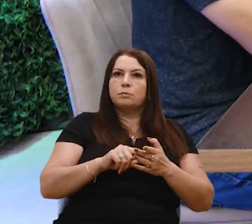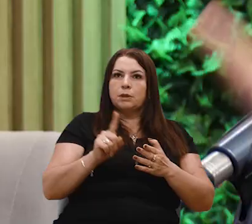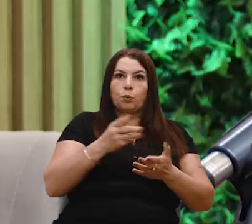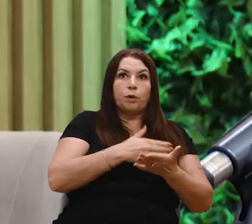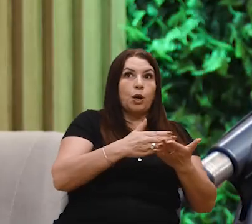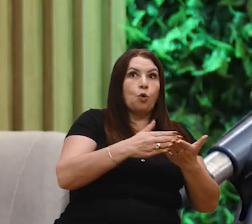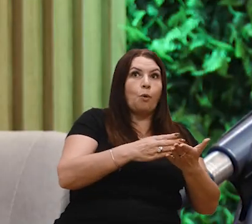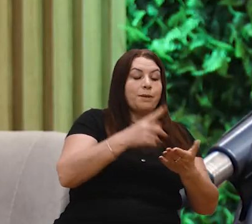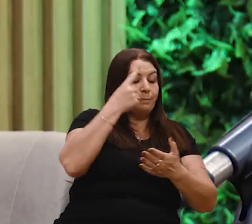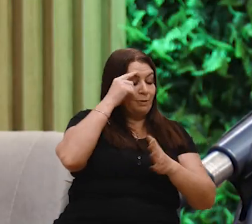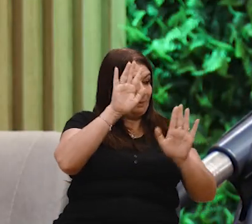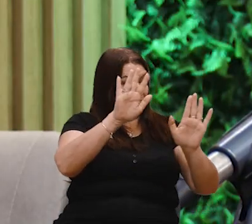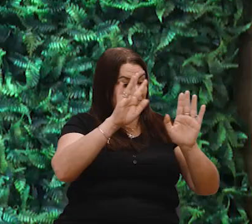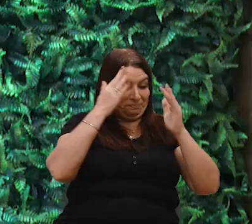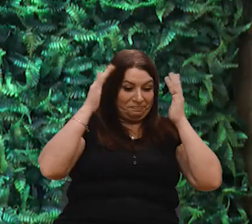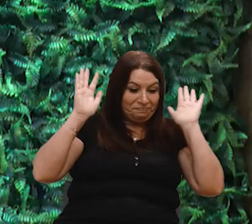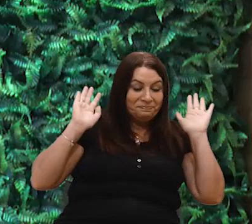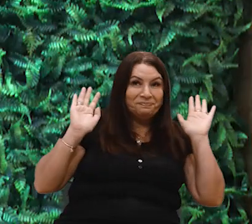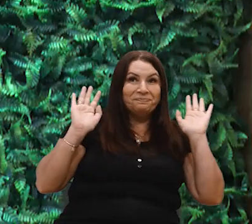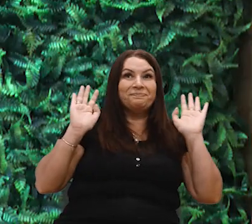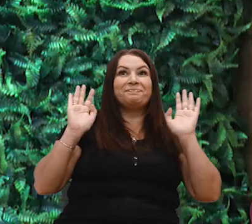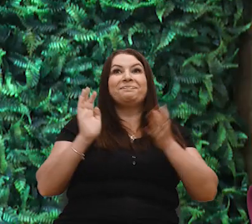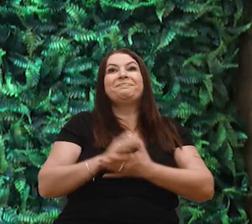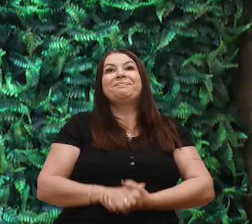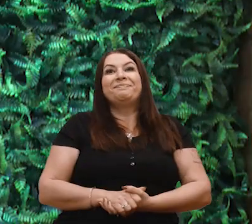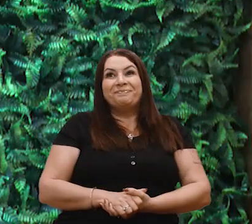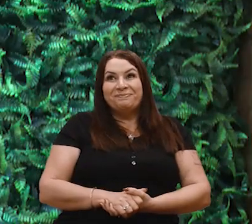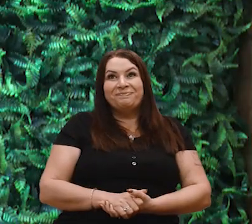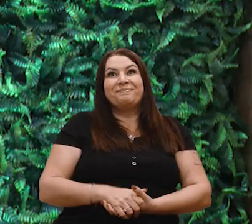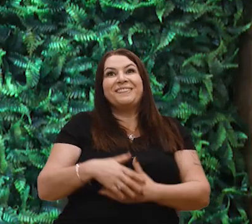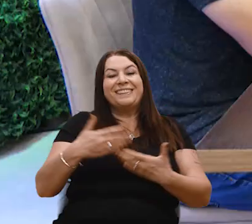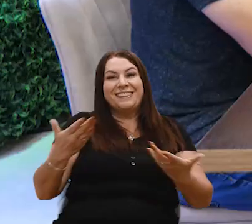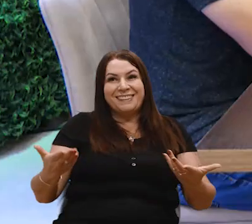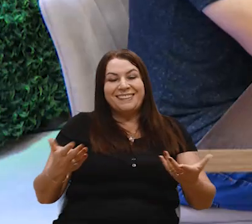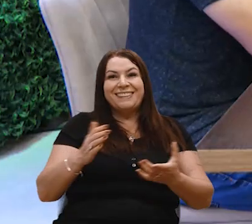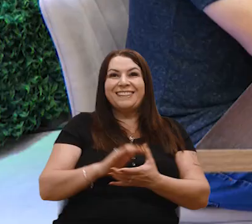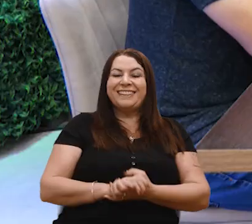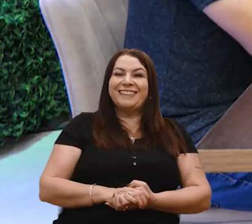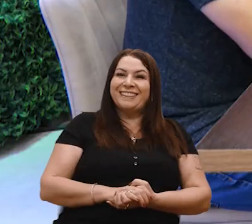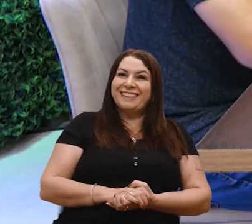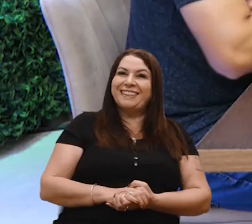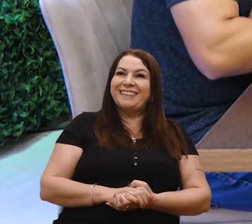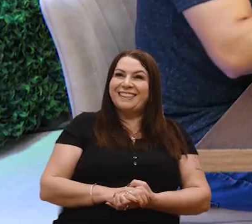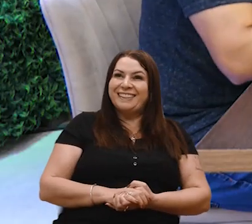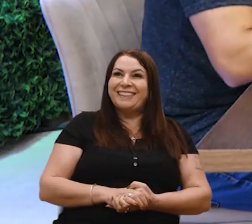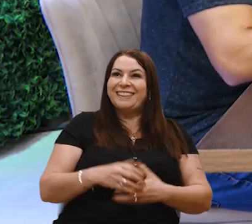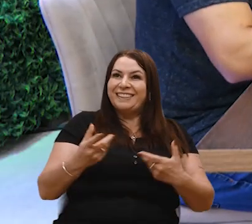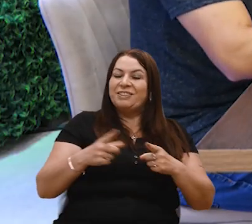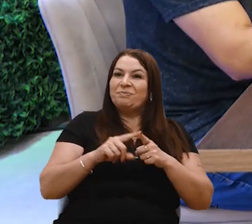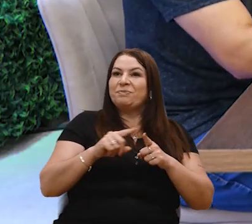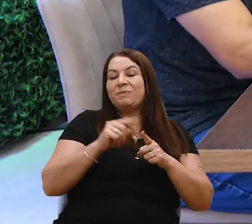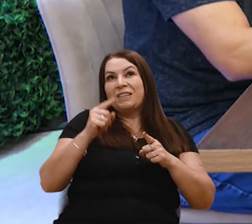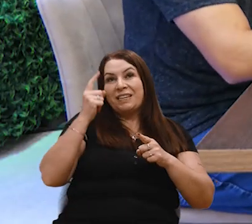cabeça, isso acontece. Eu nem comecei, né? Pra te ter uma ideia. Eu nem comecei. Talvez nem acordamos ainda